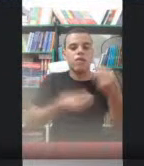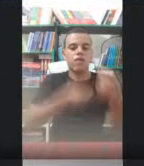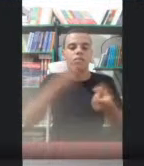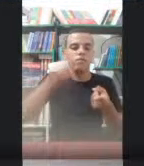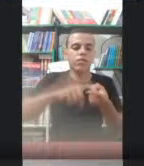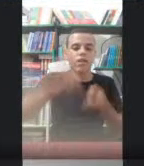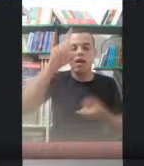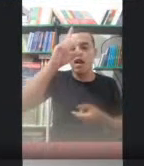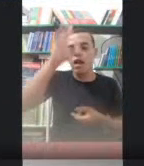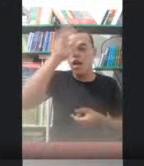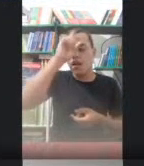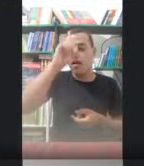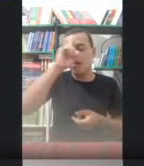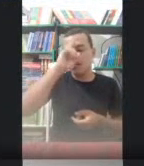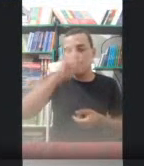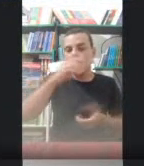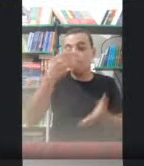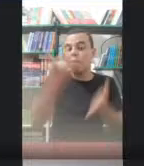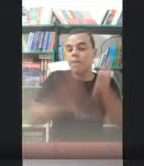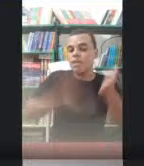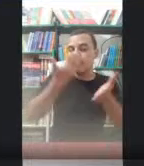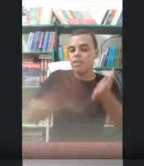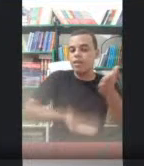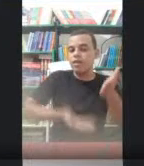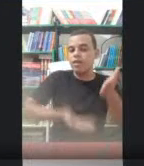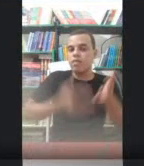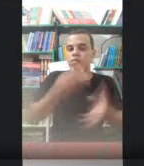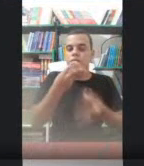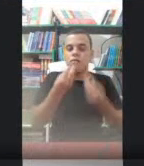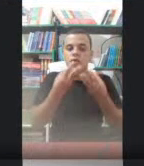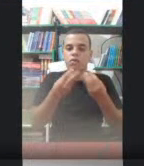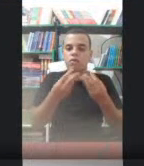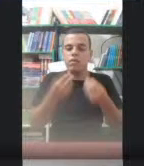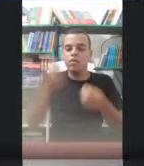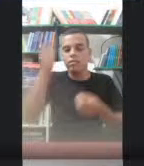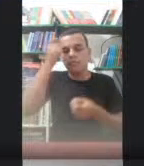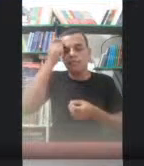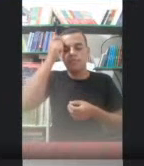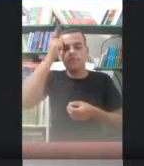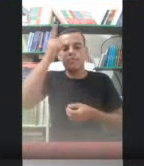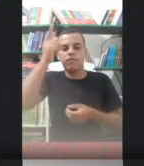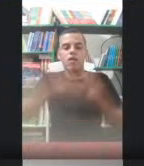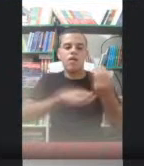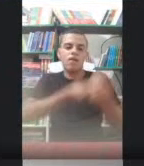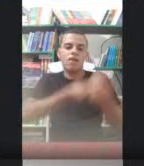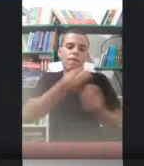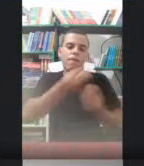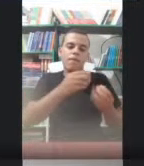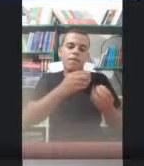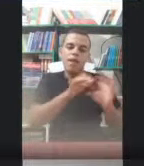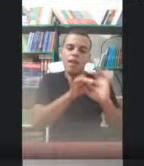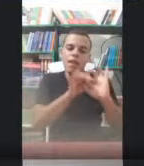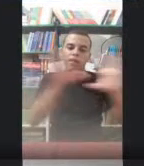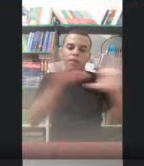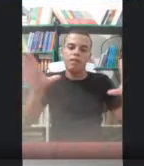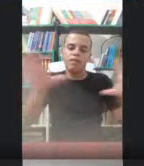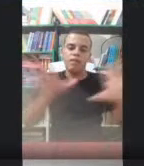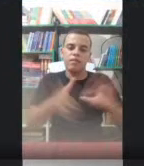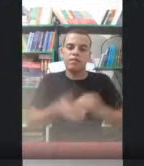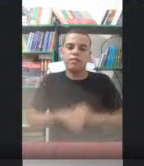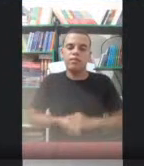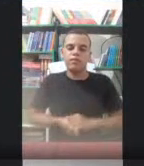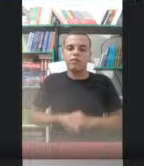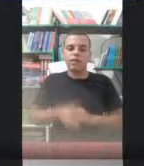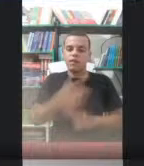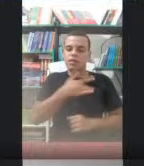gente acaba perdendo muitas vezes com essa ideia de não ser de livre demanda, e aí, na verdade, em relação à saúde do homem, a gente